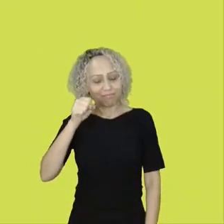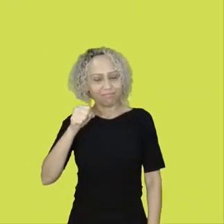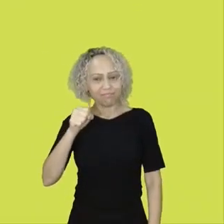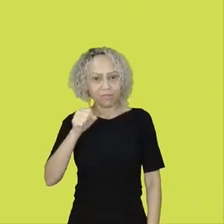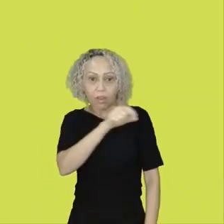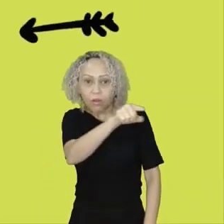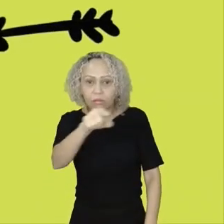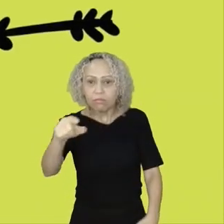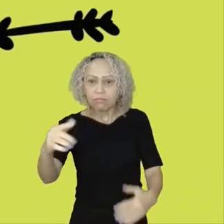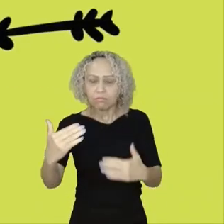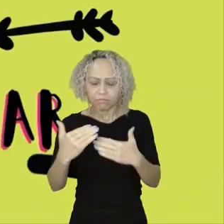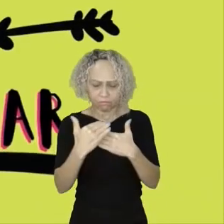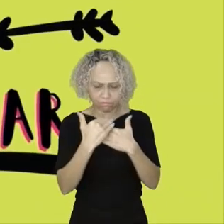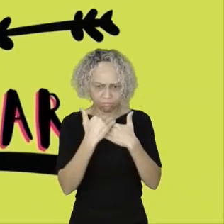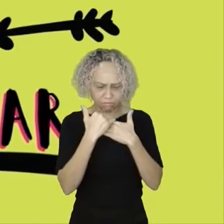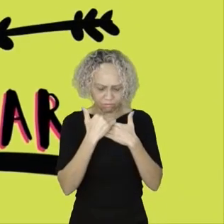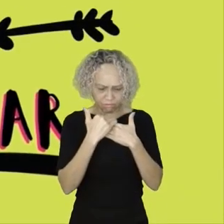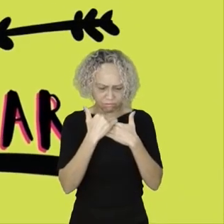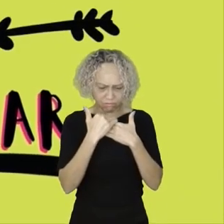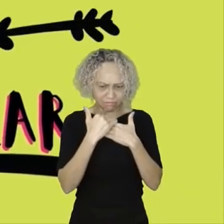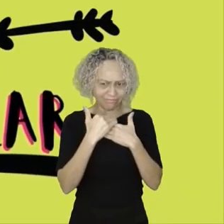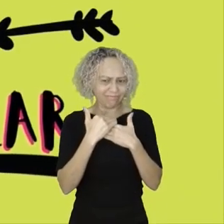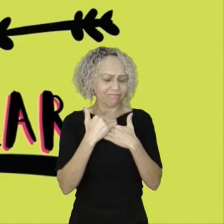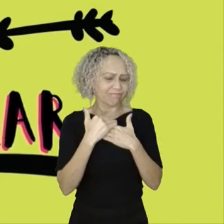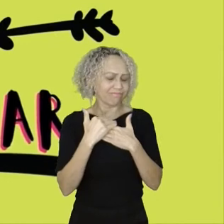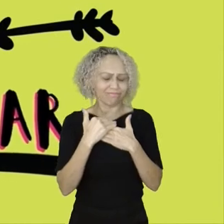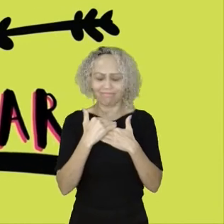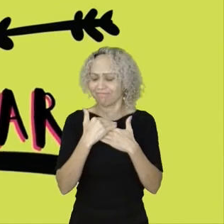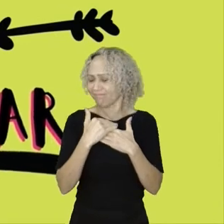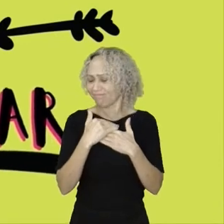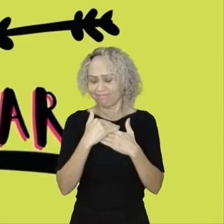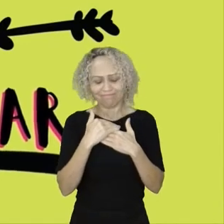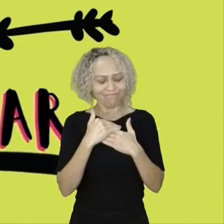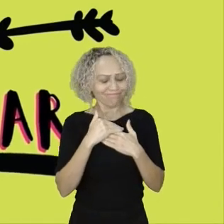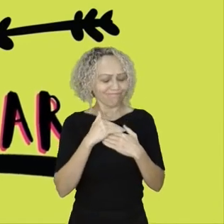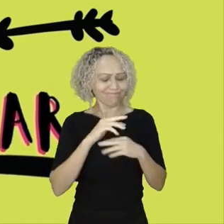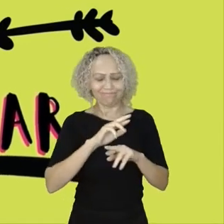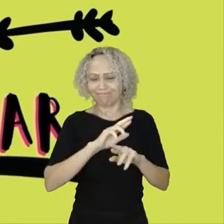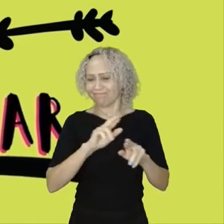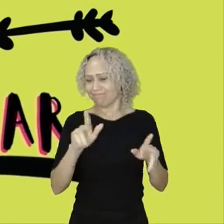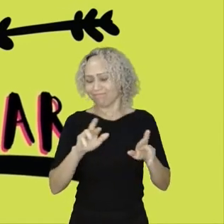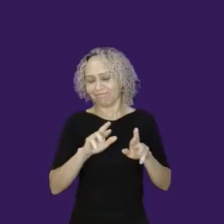Não vão mais conseguir me anular, me calar.